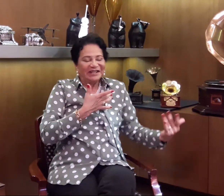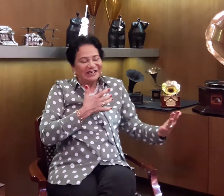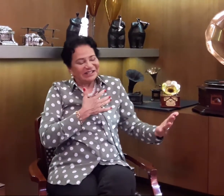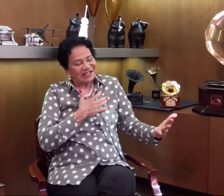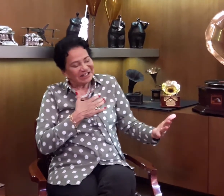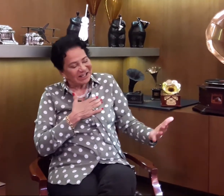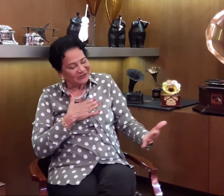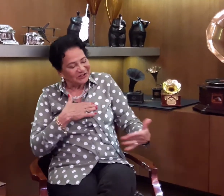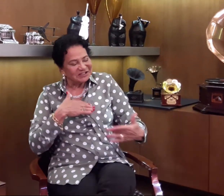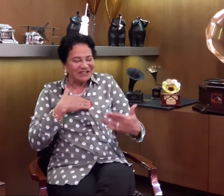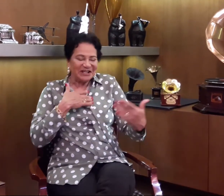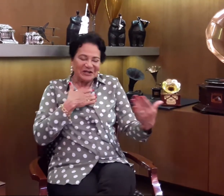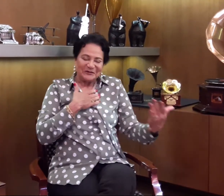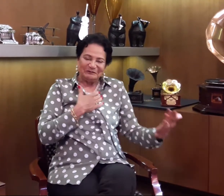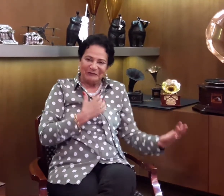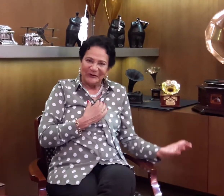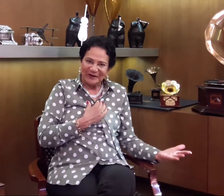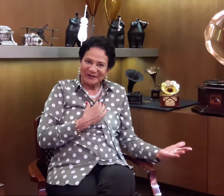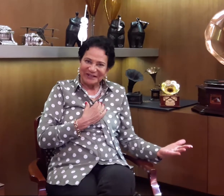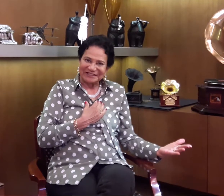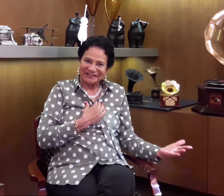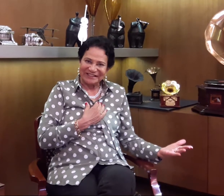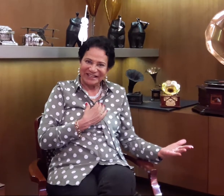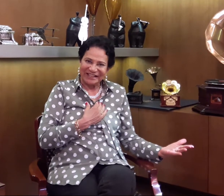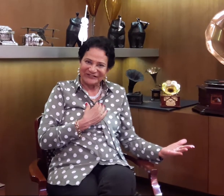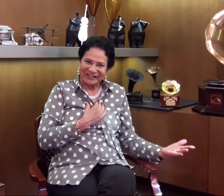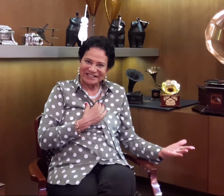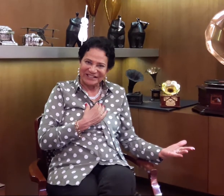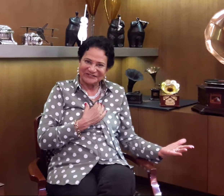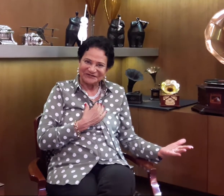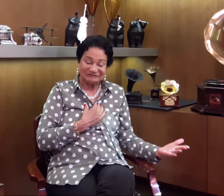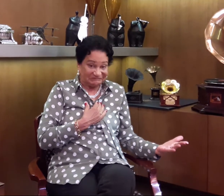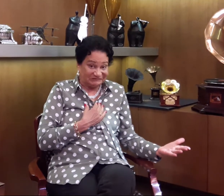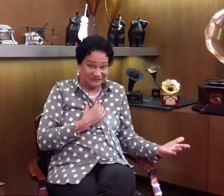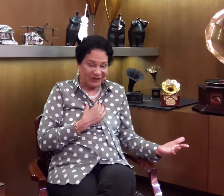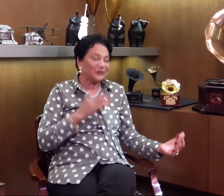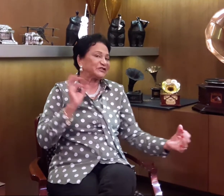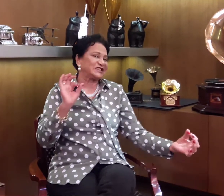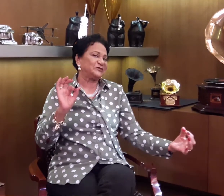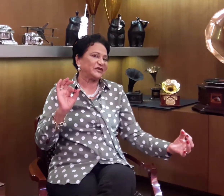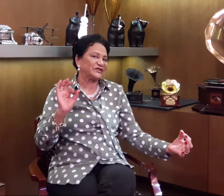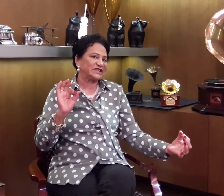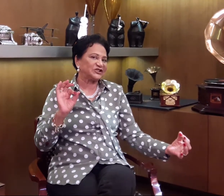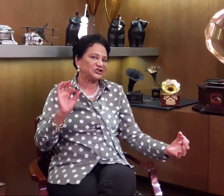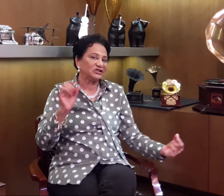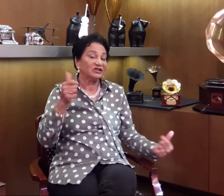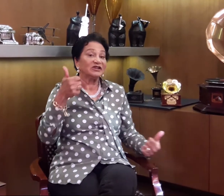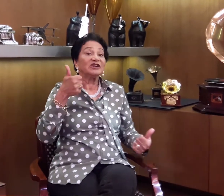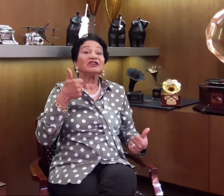passado e que dá aquela coisinha boa no nosso coração. Eu vou trazer